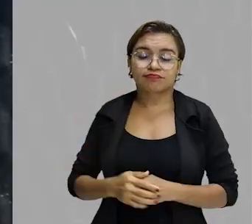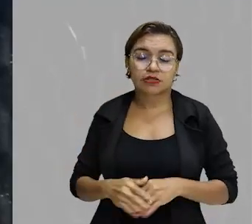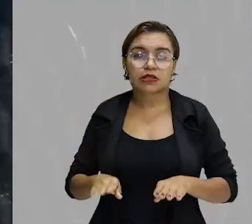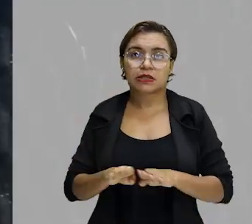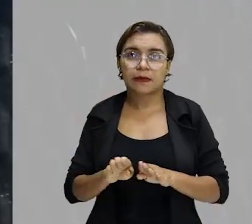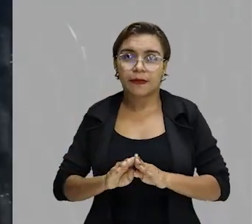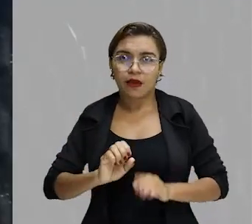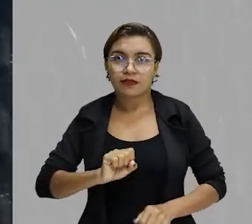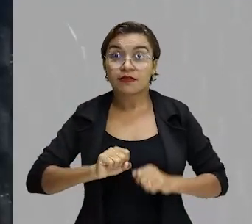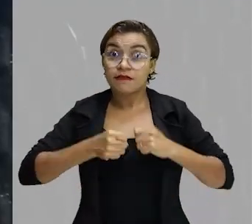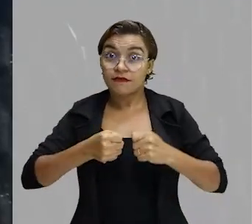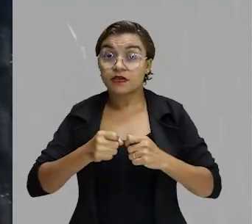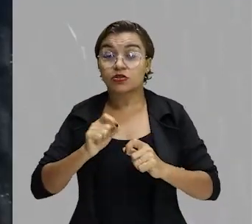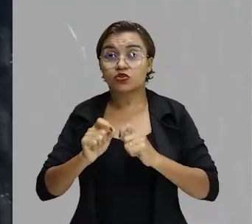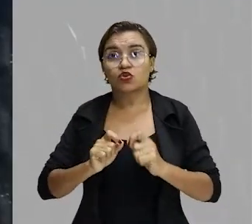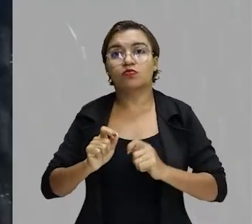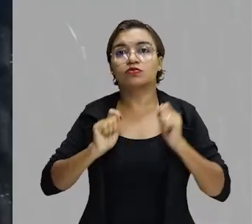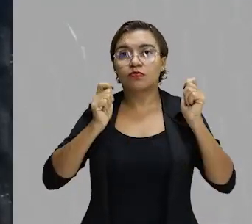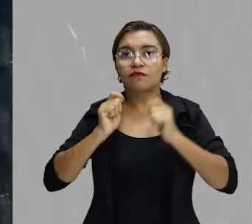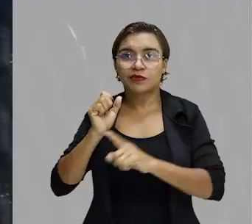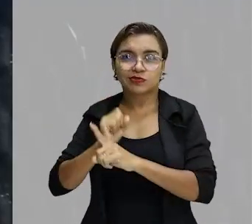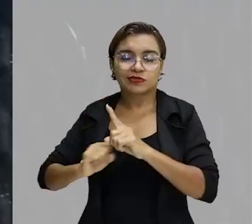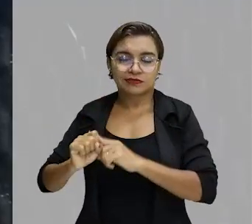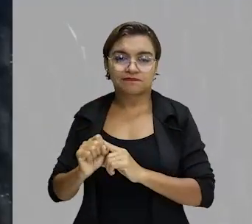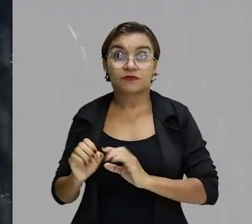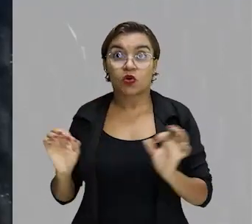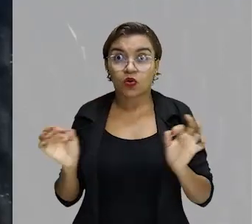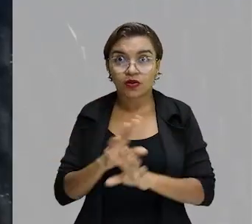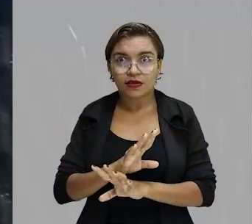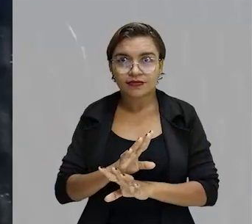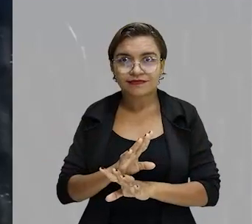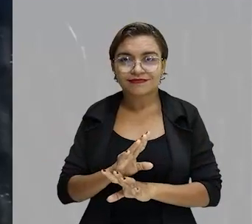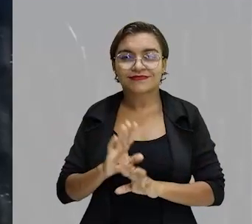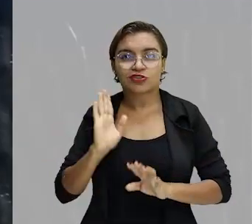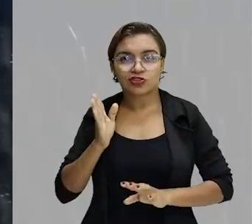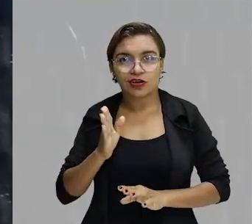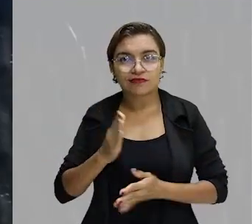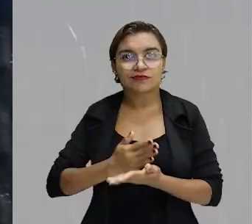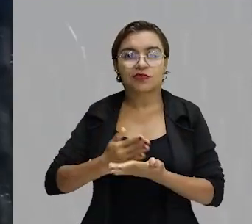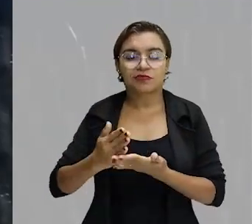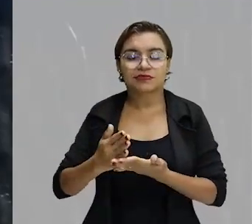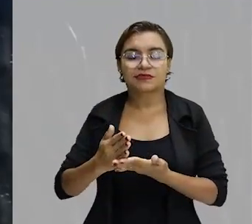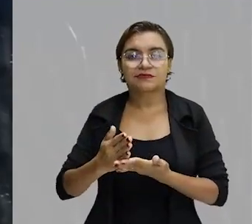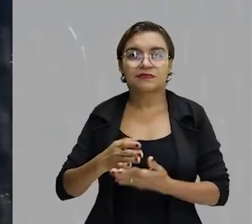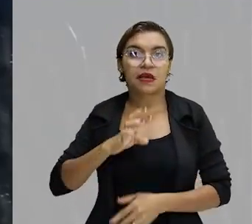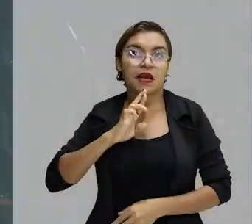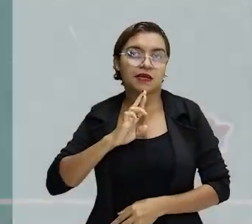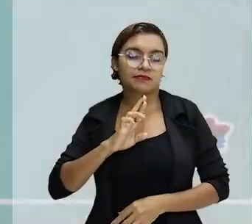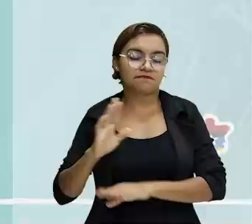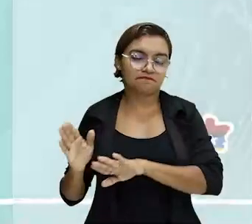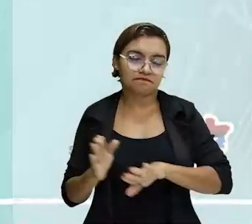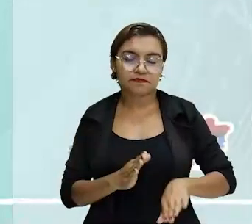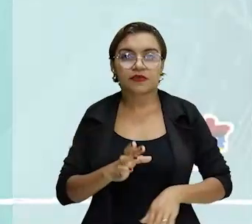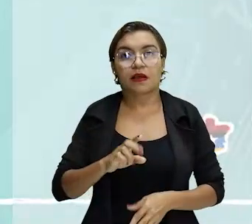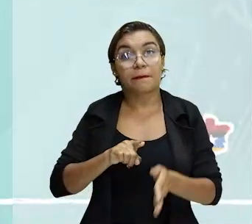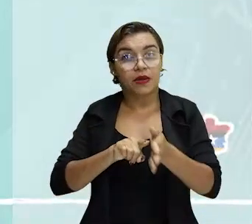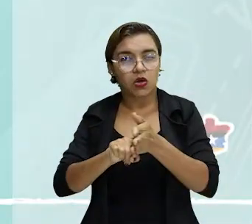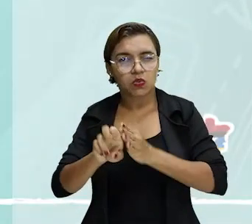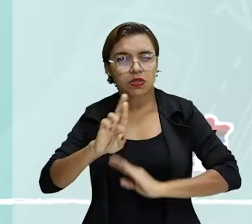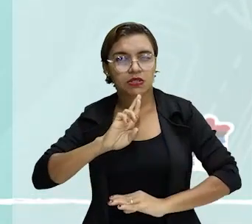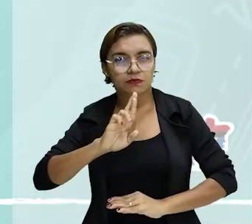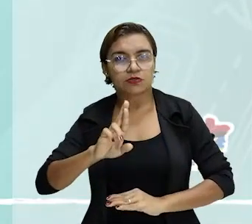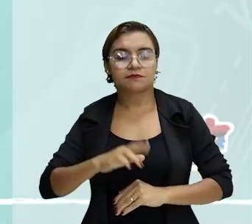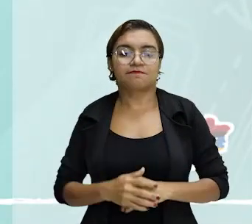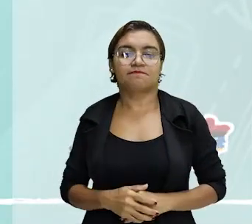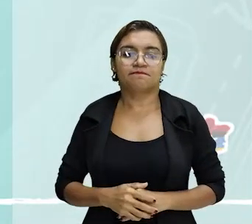sociais. Fechado? Já está pronto aí? Já está pronta? Então vamos começar a nossa aula de hoje respondendo a pergunta: o